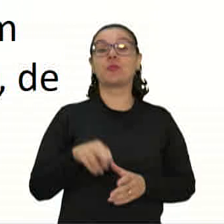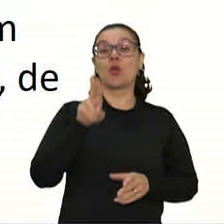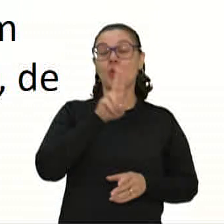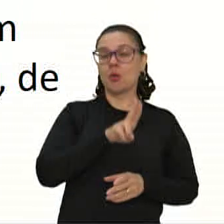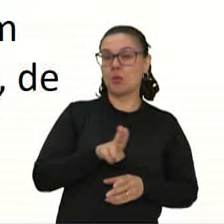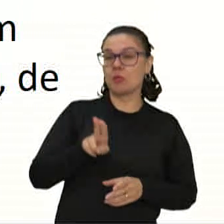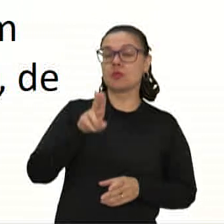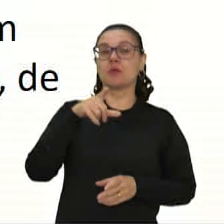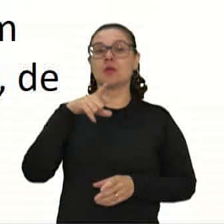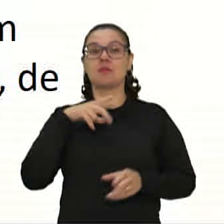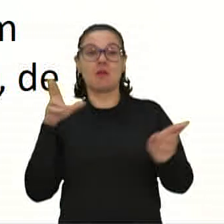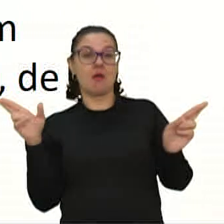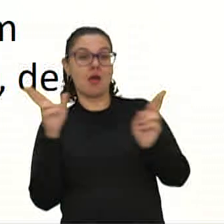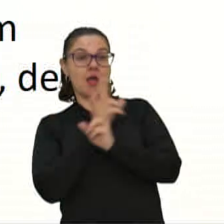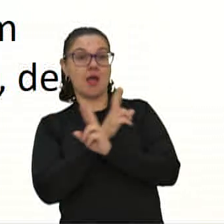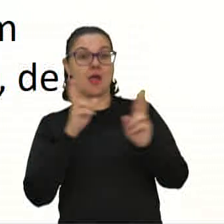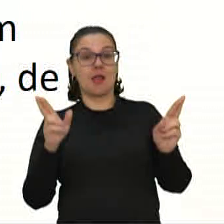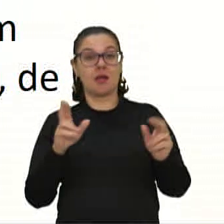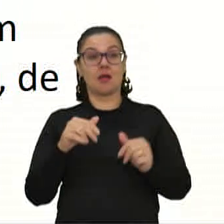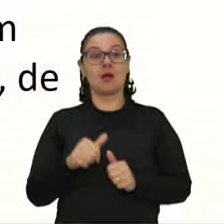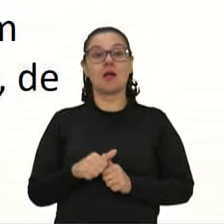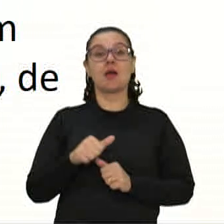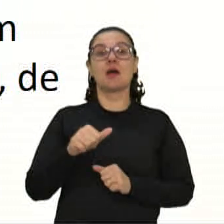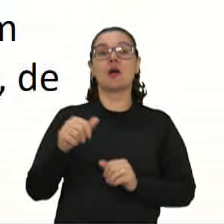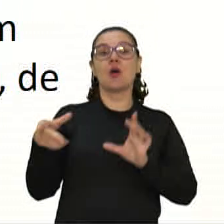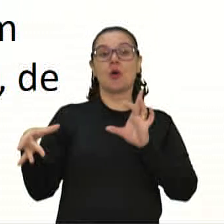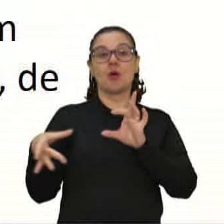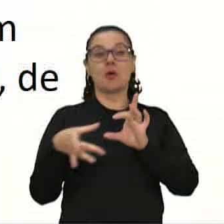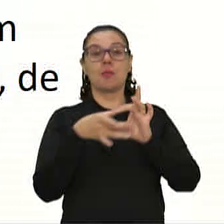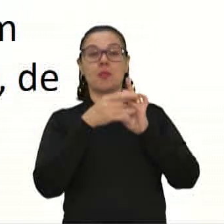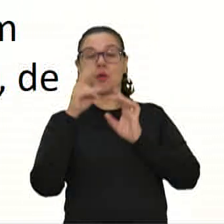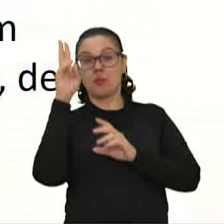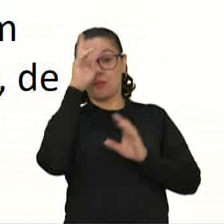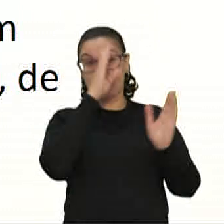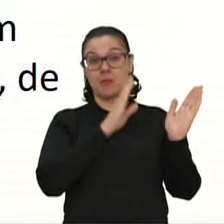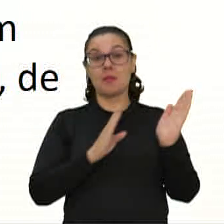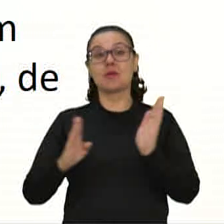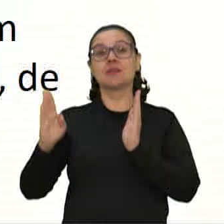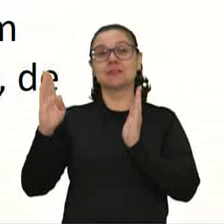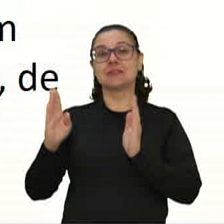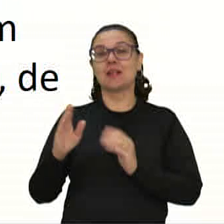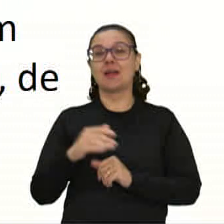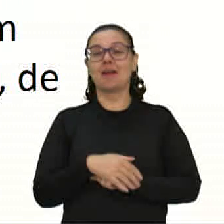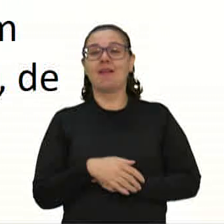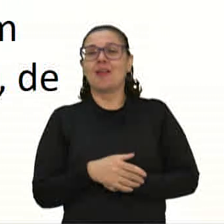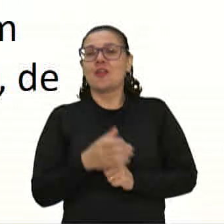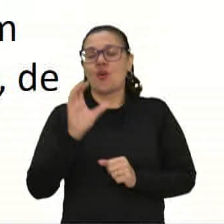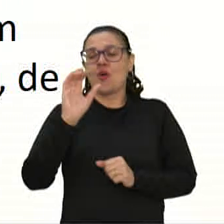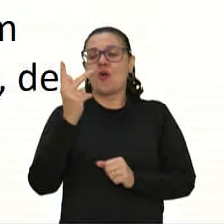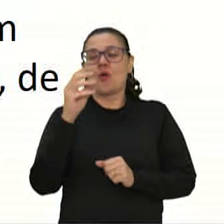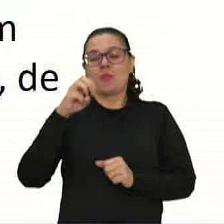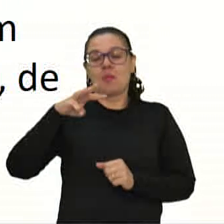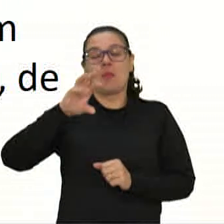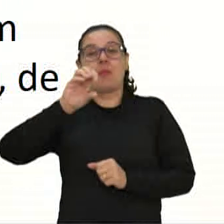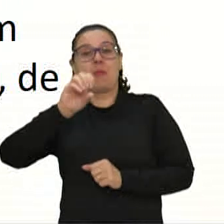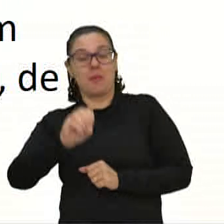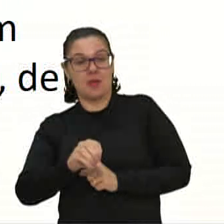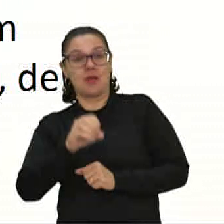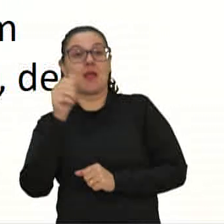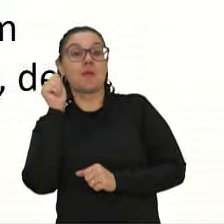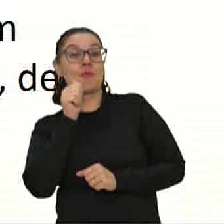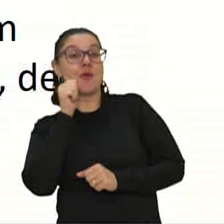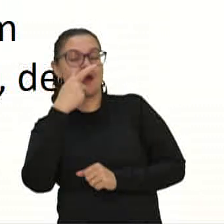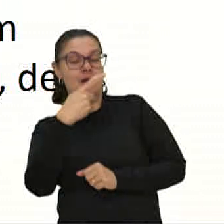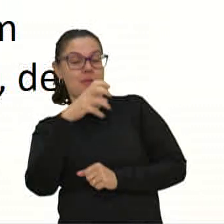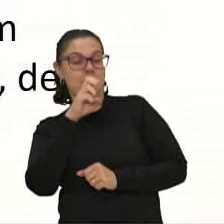Haveria relação com Penélope, a Odisseia de Homero? É uma pergunta retórica, né? Não sei se vocês se lembram, mas a